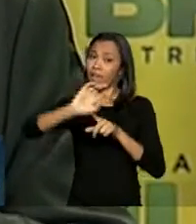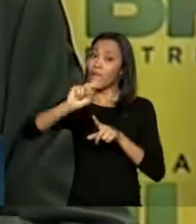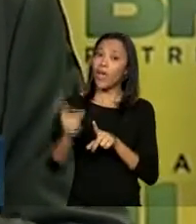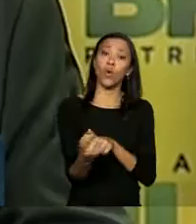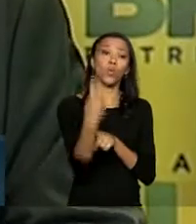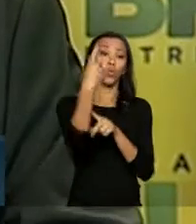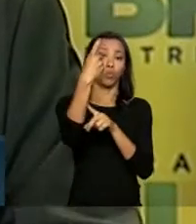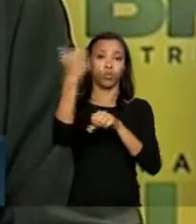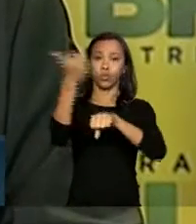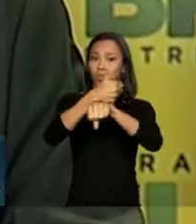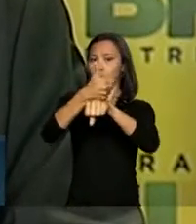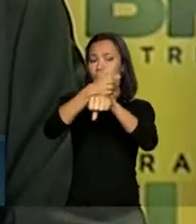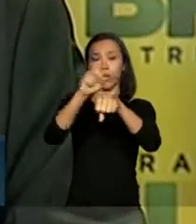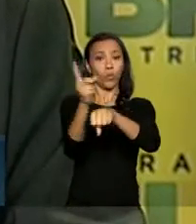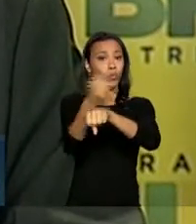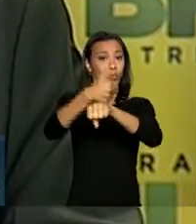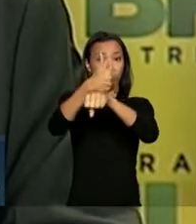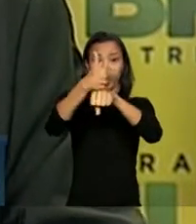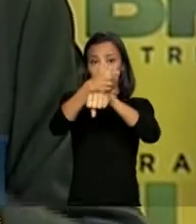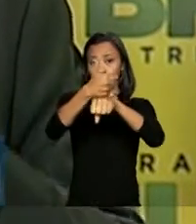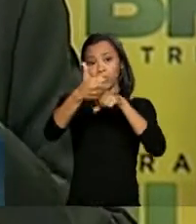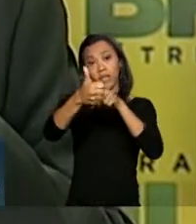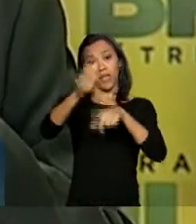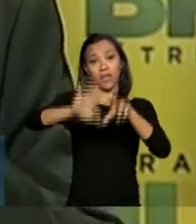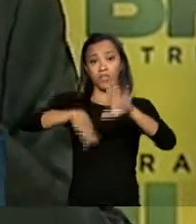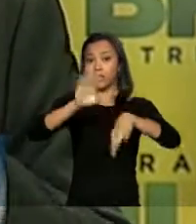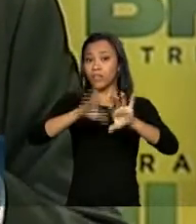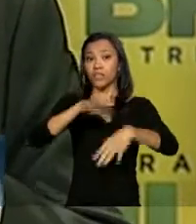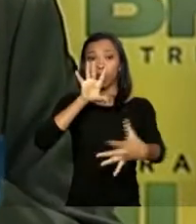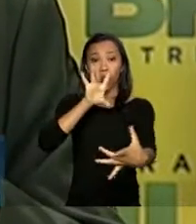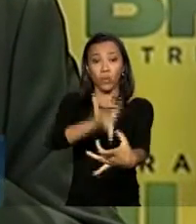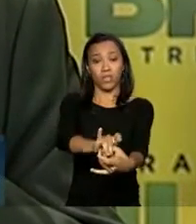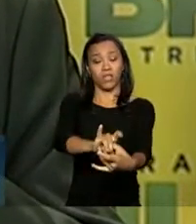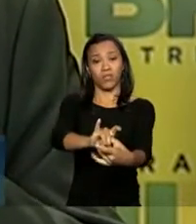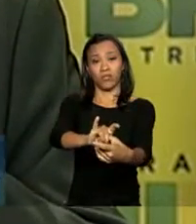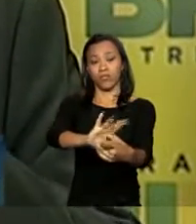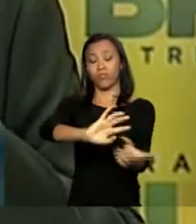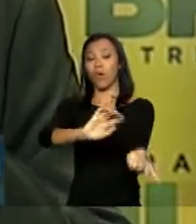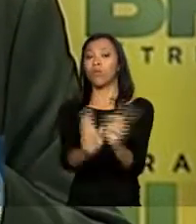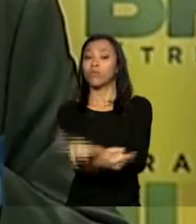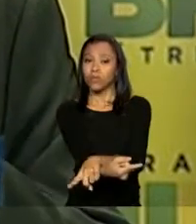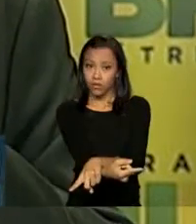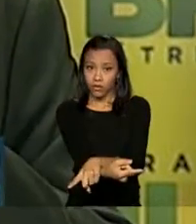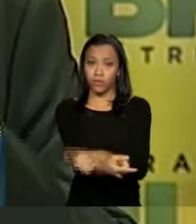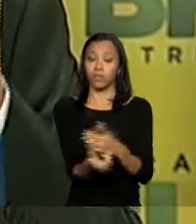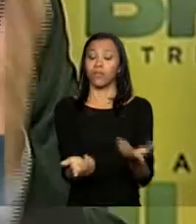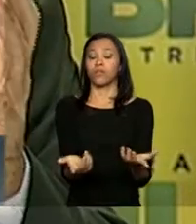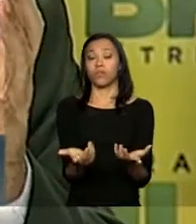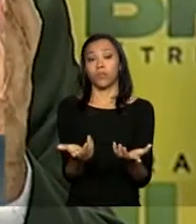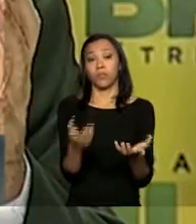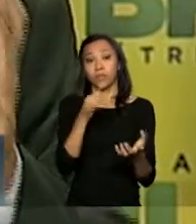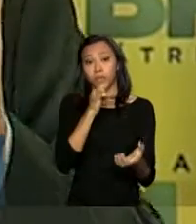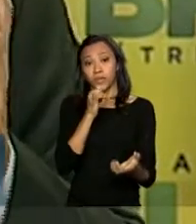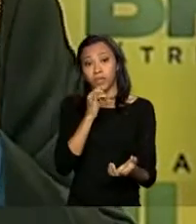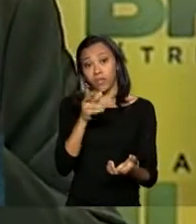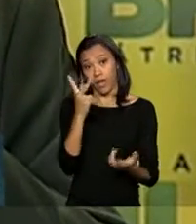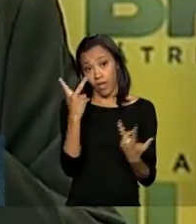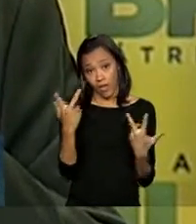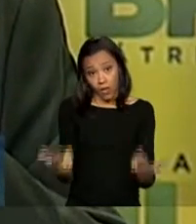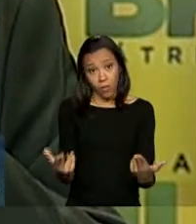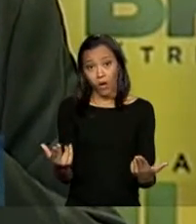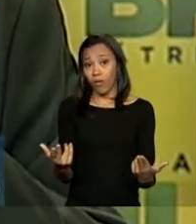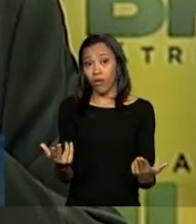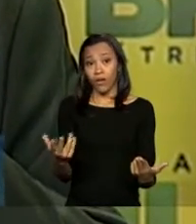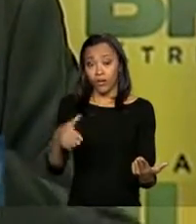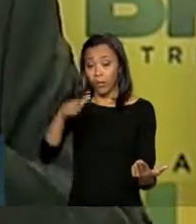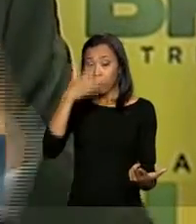quadro distorcido da realidade. É tão distorcido que seria colocar a Honda para lutar com o